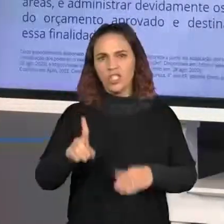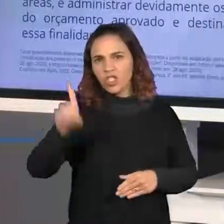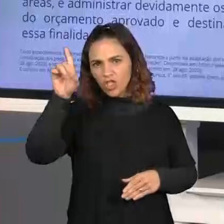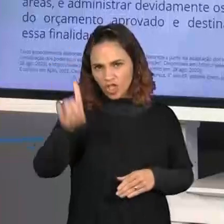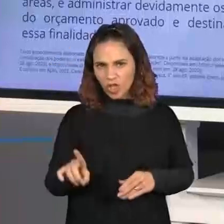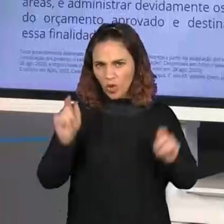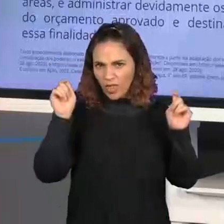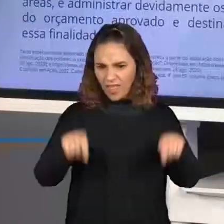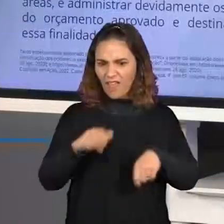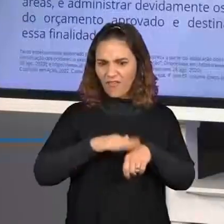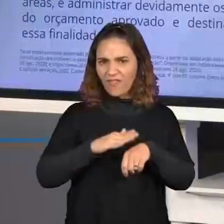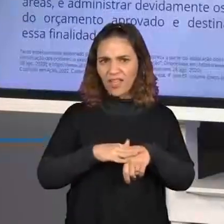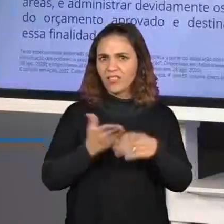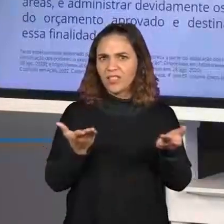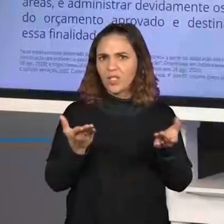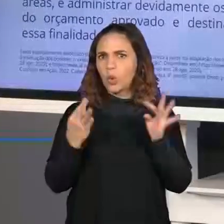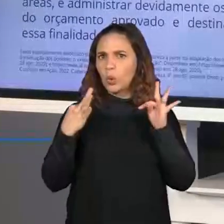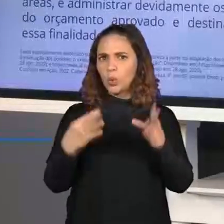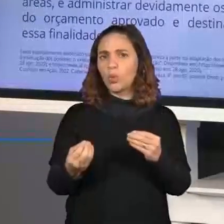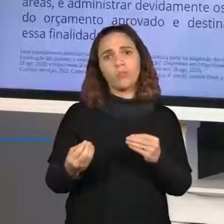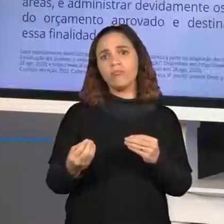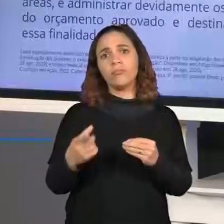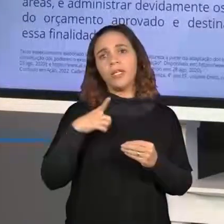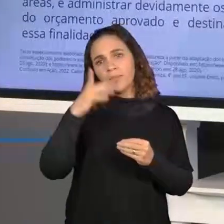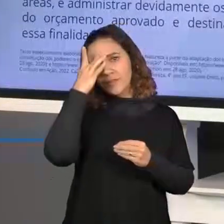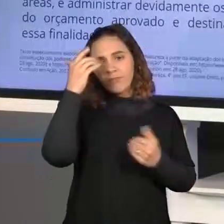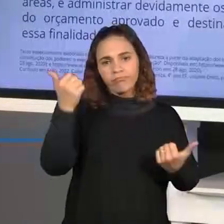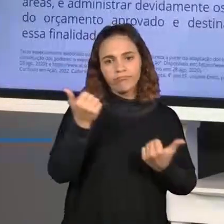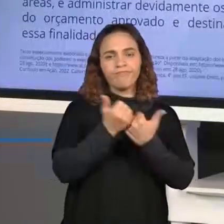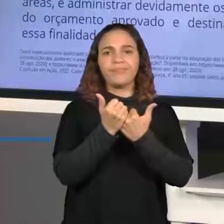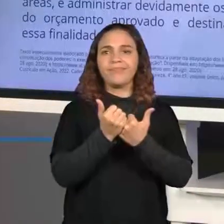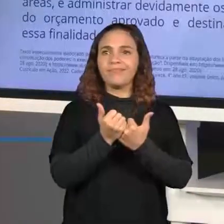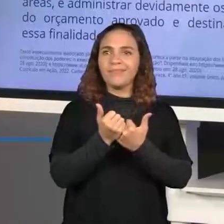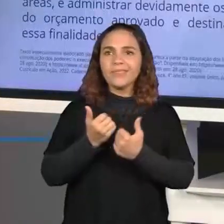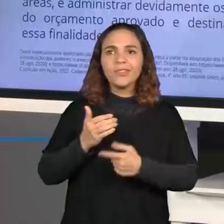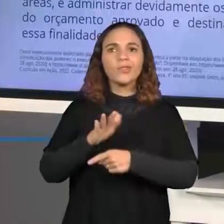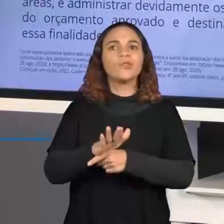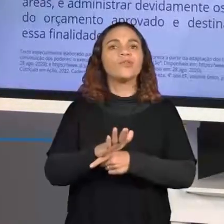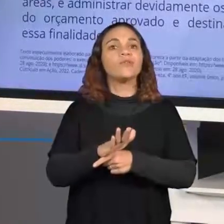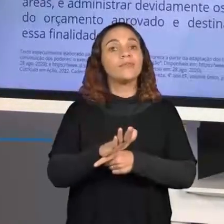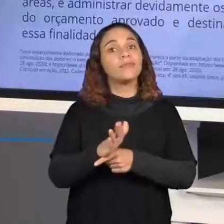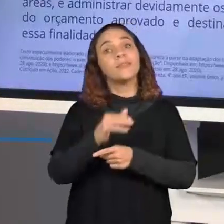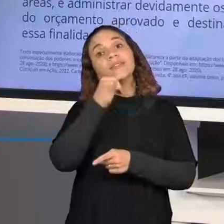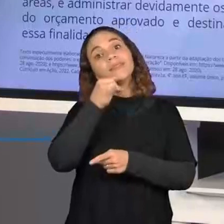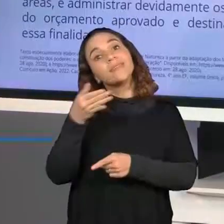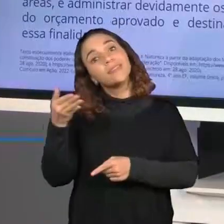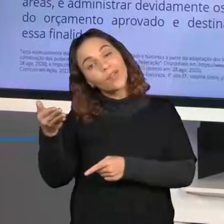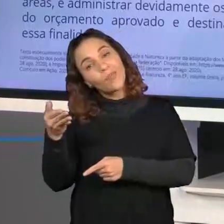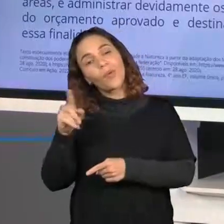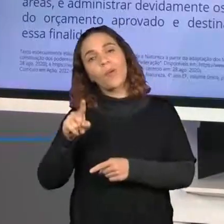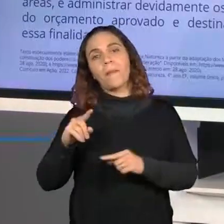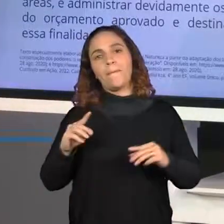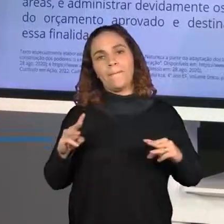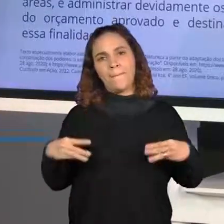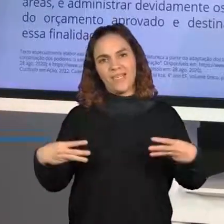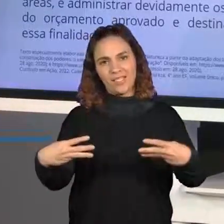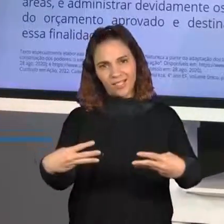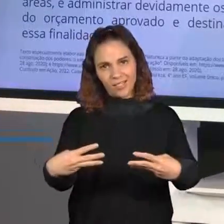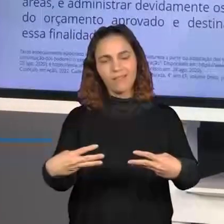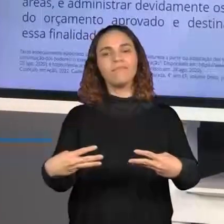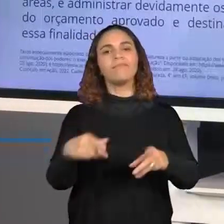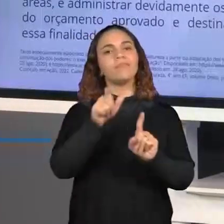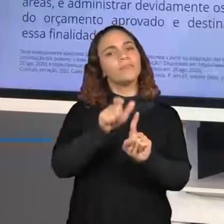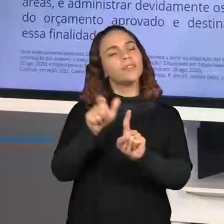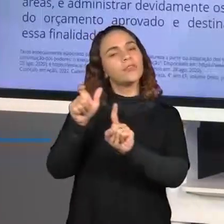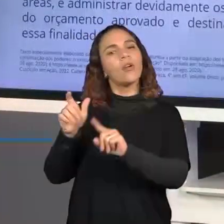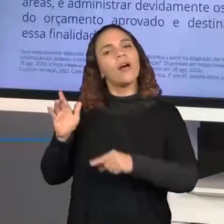fazer tudo, então ele tem pessoas que os ajudam. E aí tem a presença dos ministros que ajuda a executar aí os